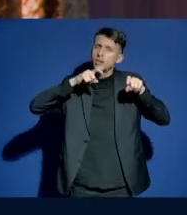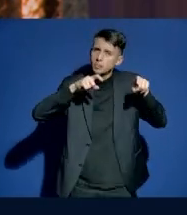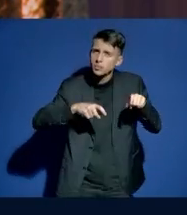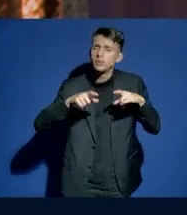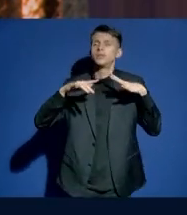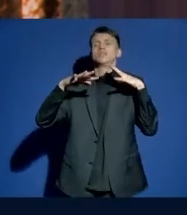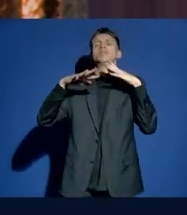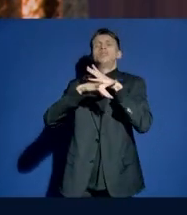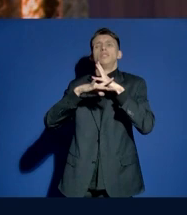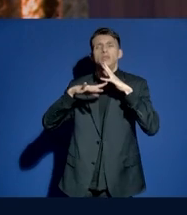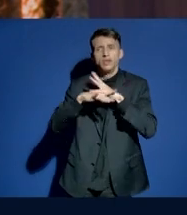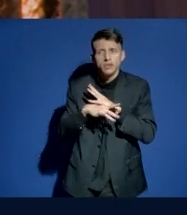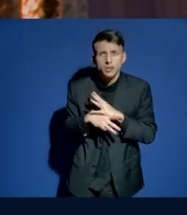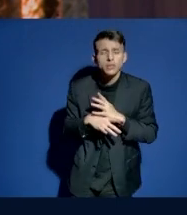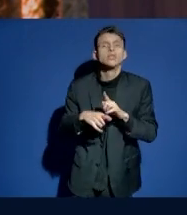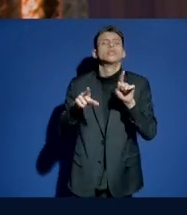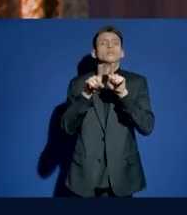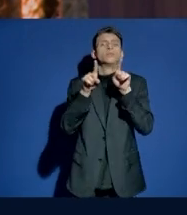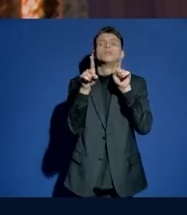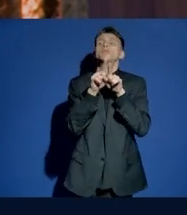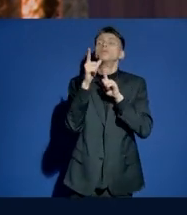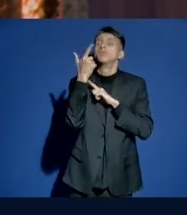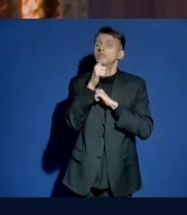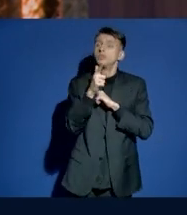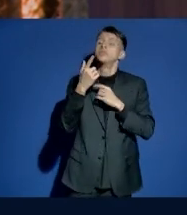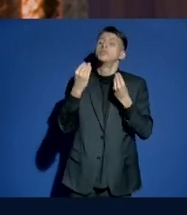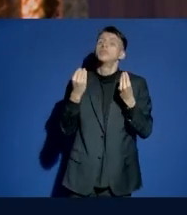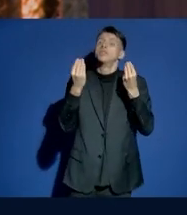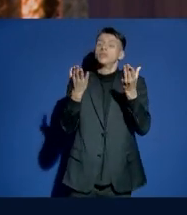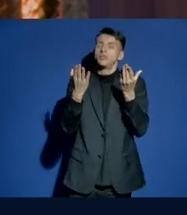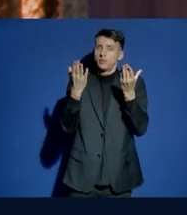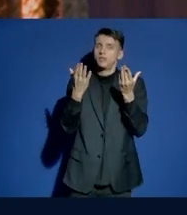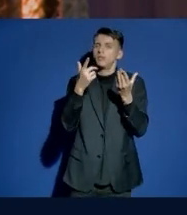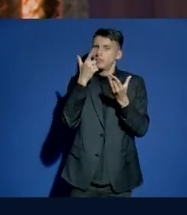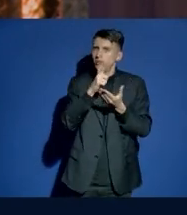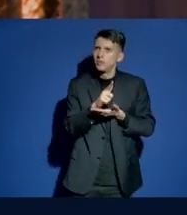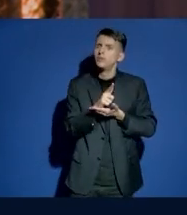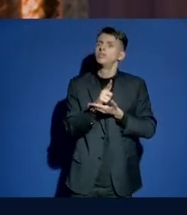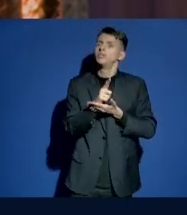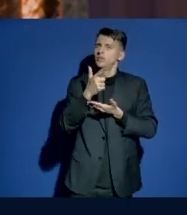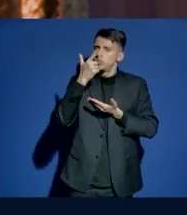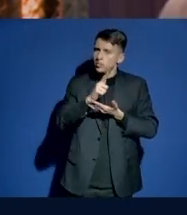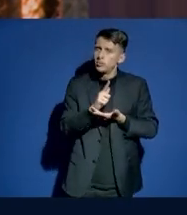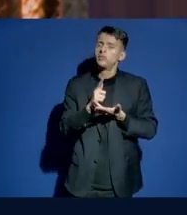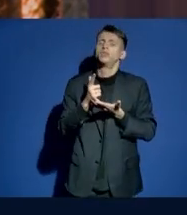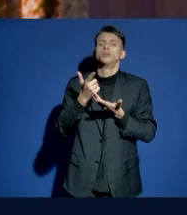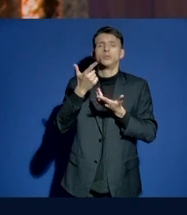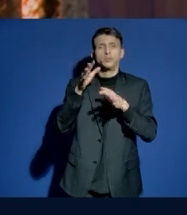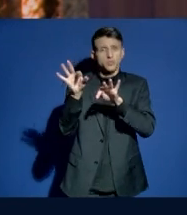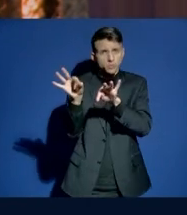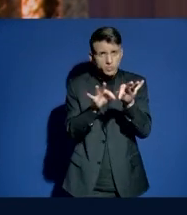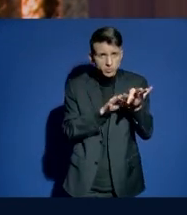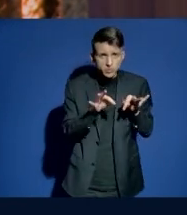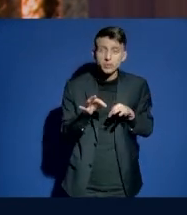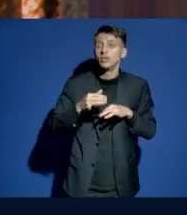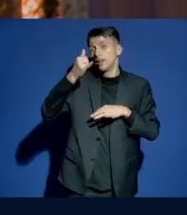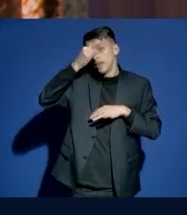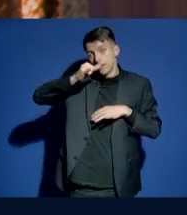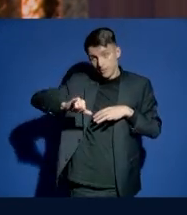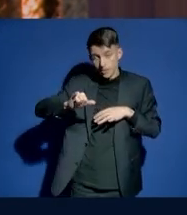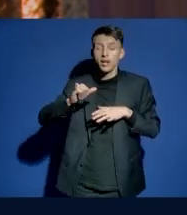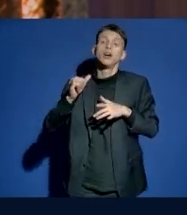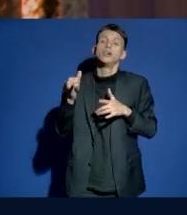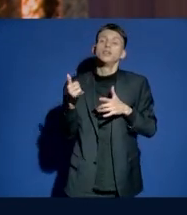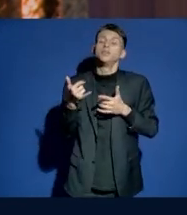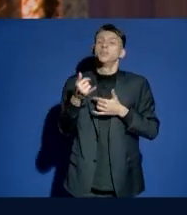na regulação fundiária para trazer a legitimação da Posse pacificar as relações evitando invasões